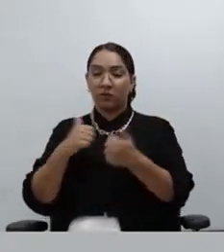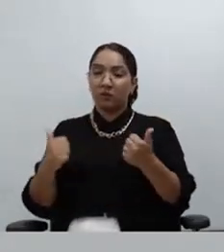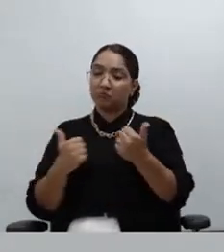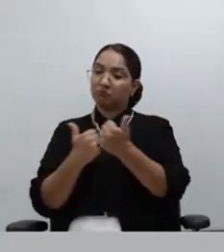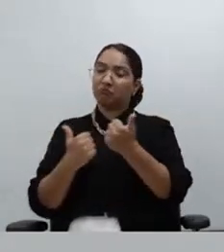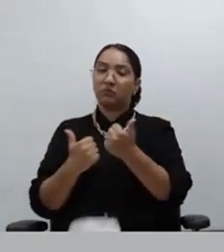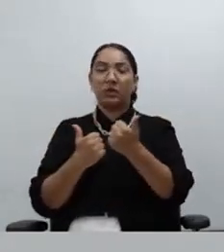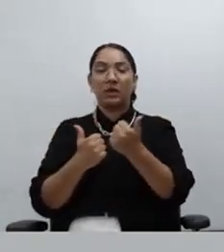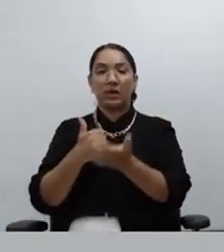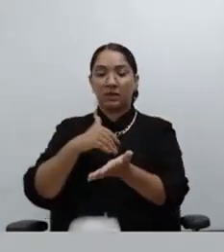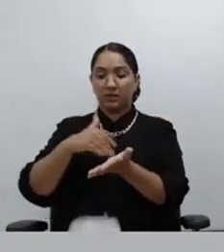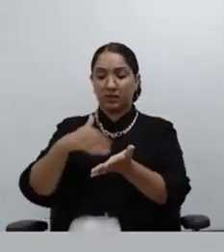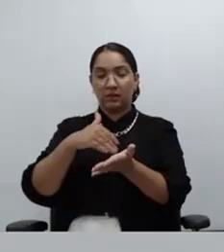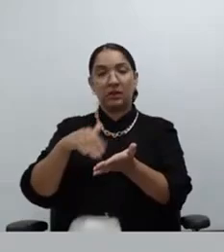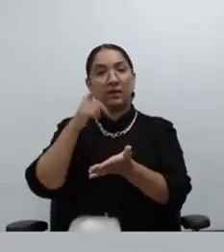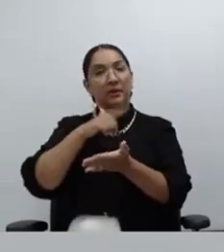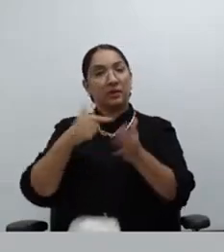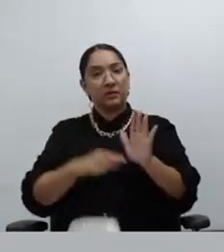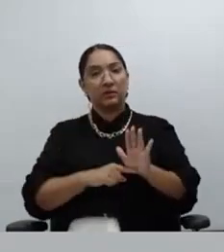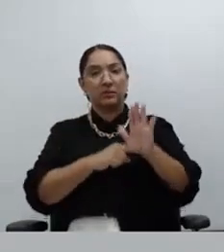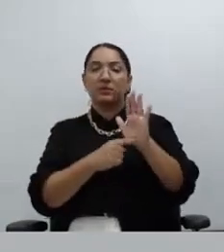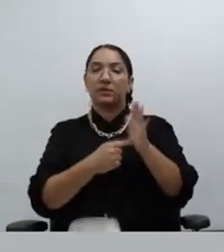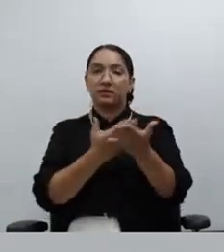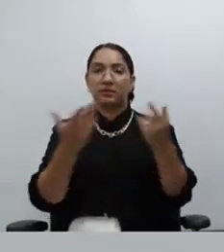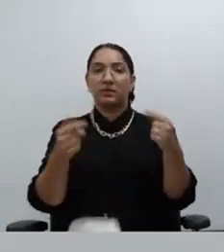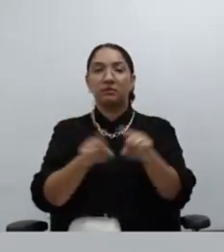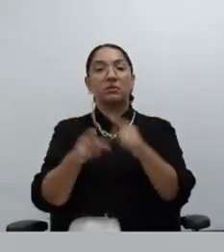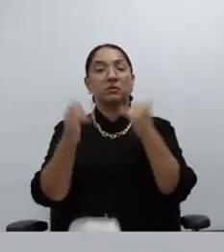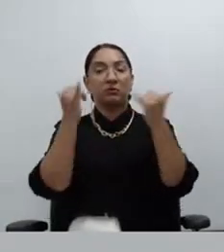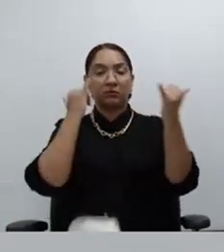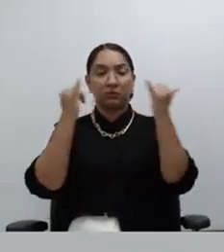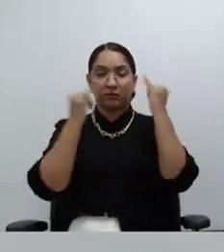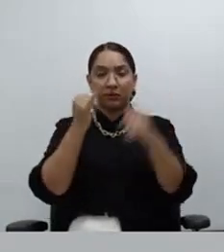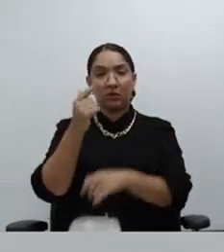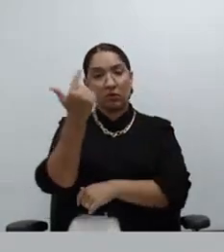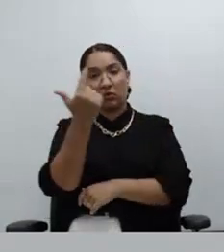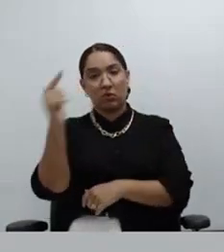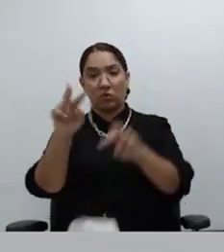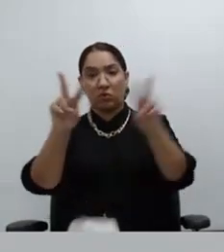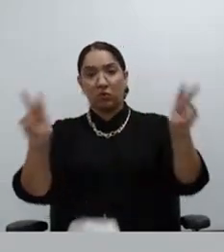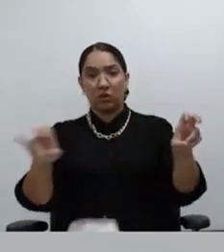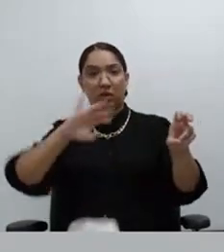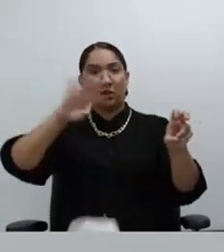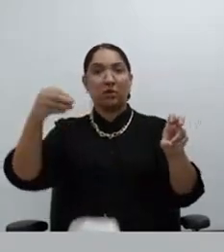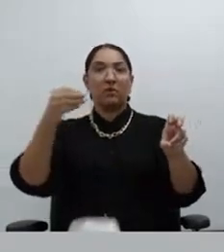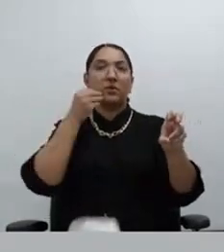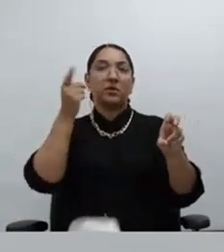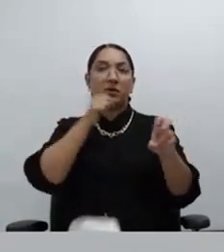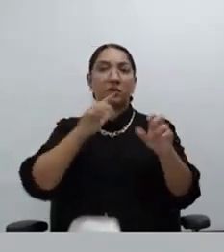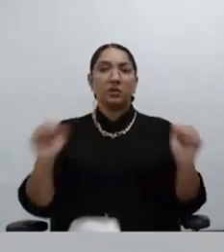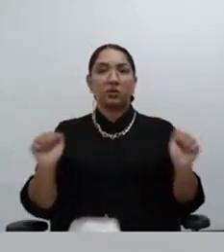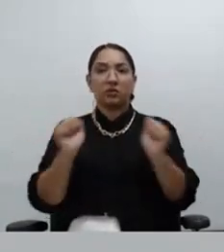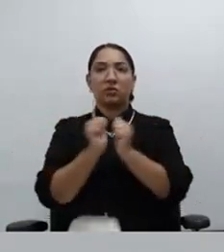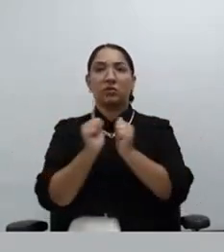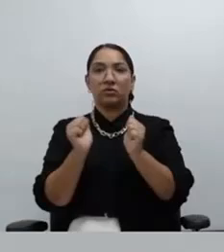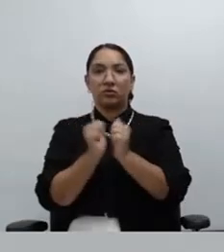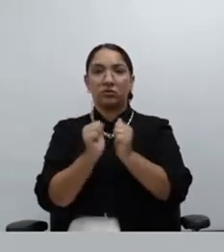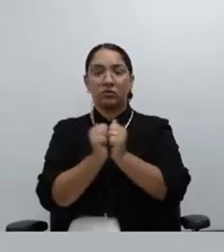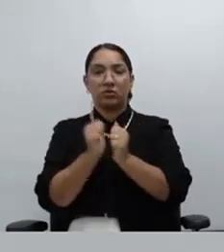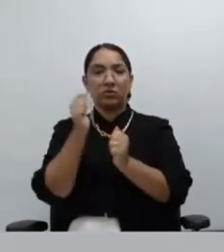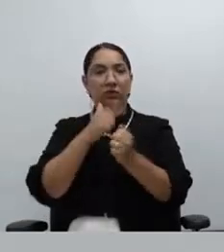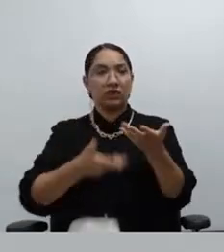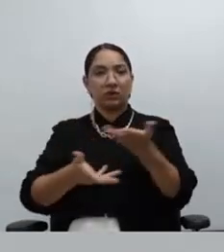essas informações a vossas excelências, e eu acho que em outra oportunidade, a excelentíssima primeira subdefensora pública geral, em uma das